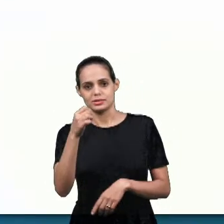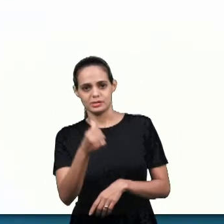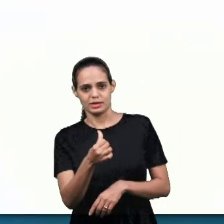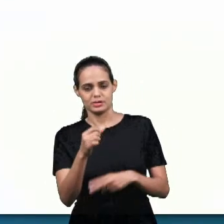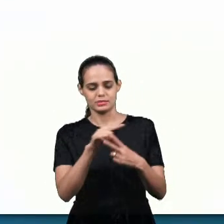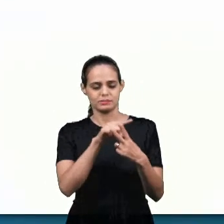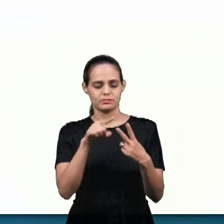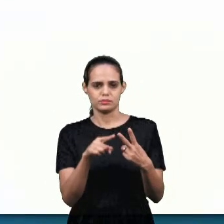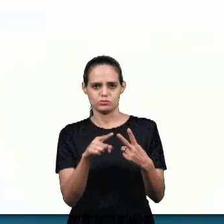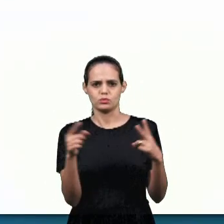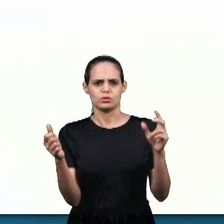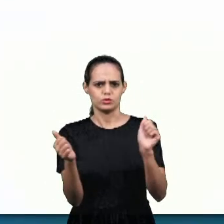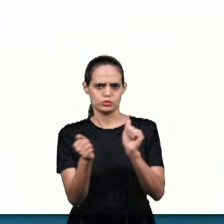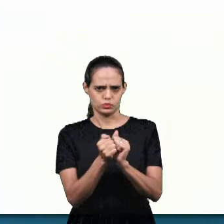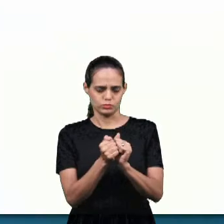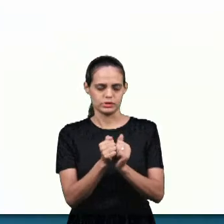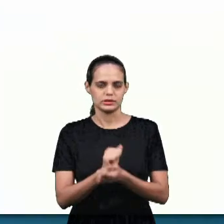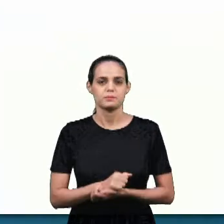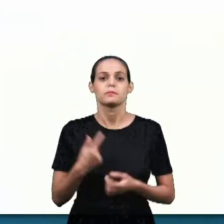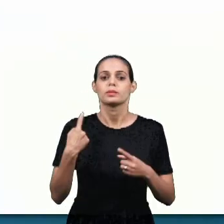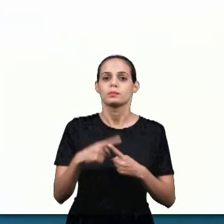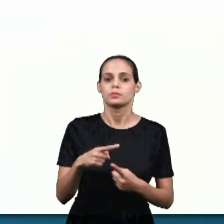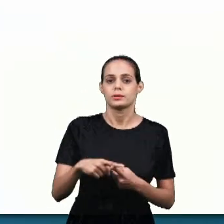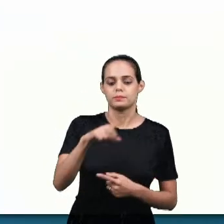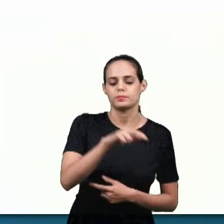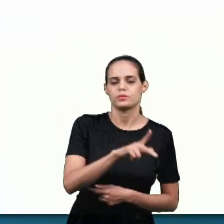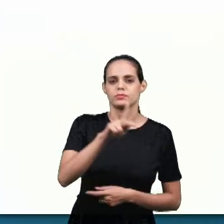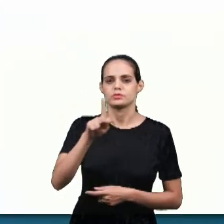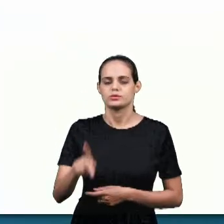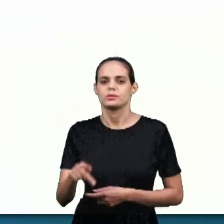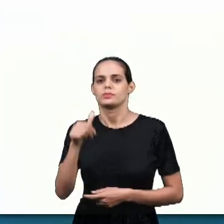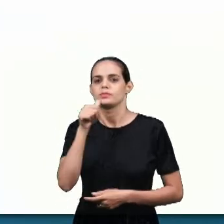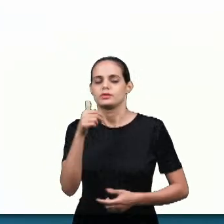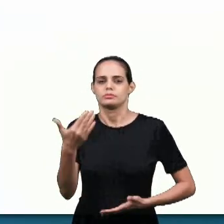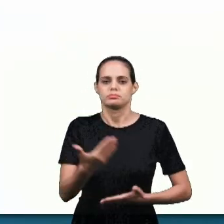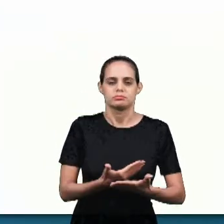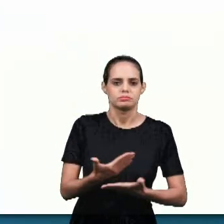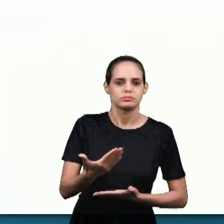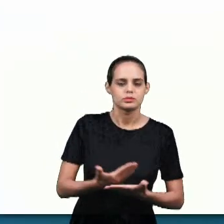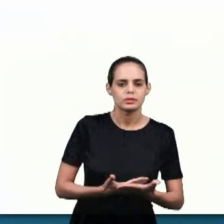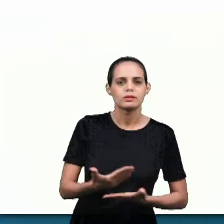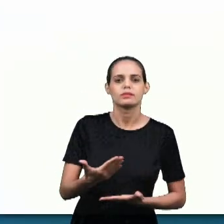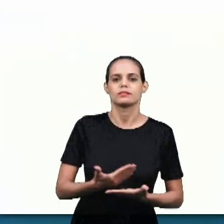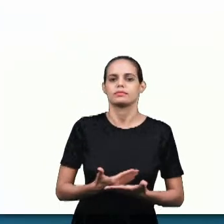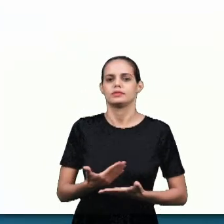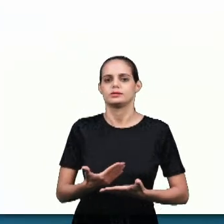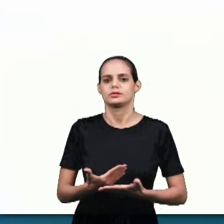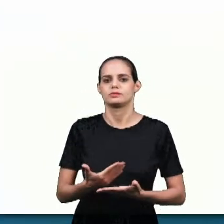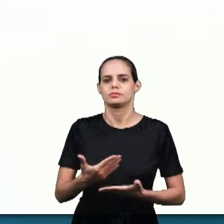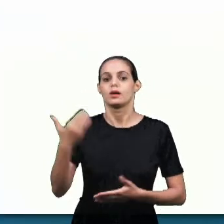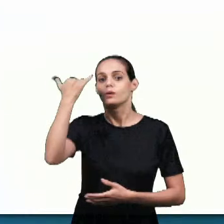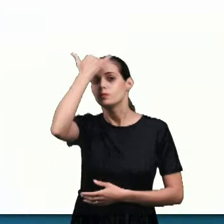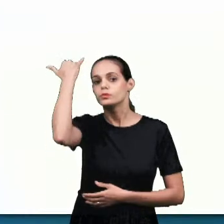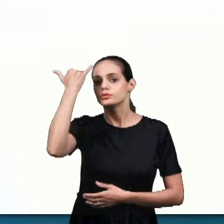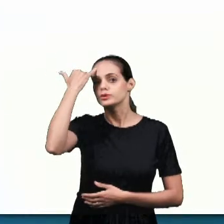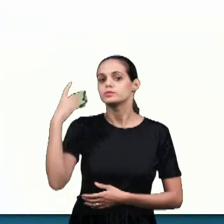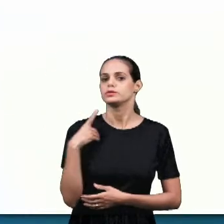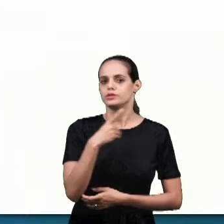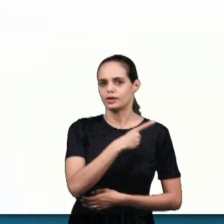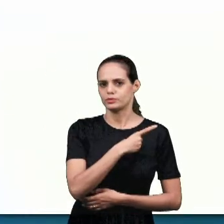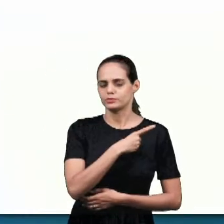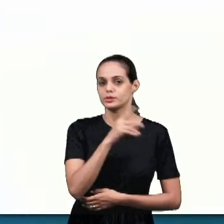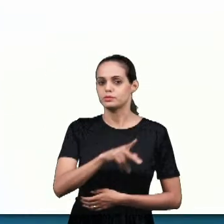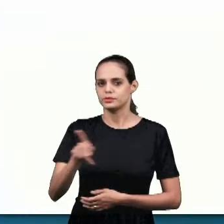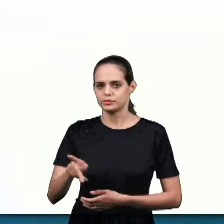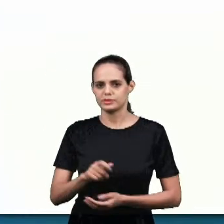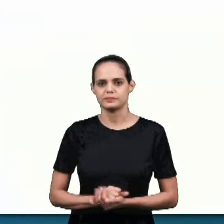são destinadas a professoras, jovens, senhoras, obreiros, diáconos e ungidos. A pergunta 5 diz: quais foram as reações